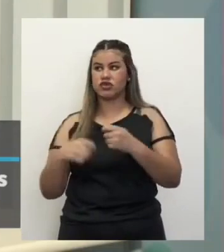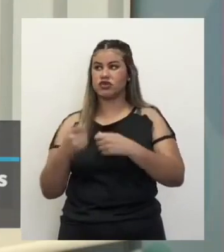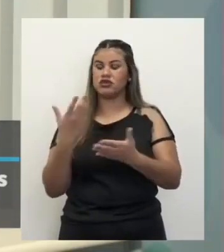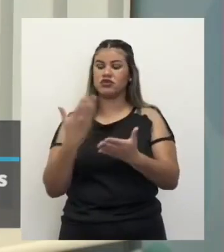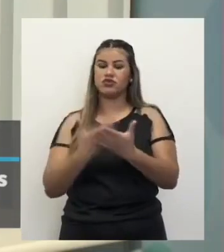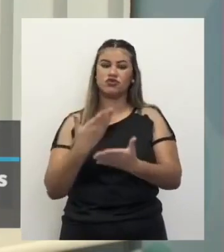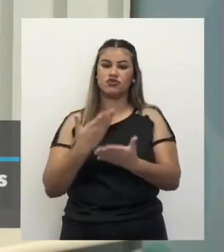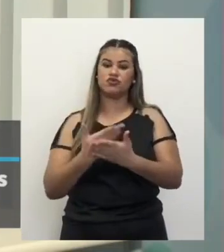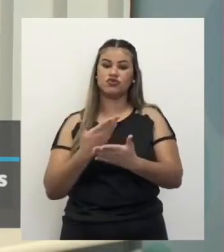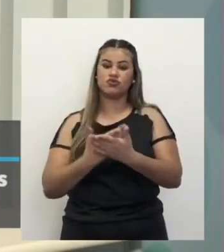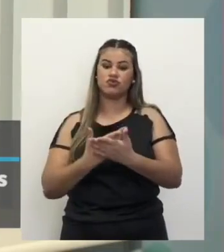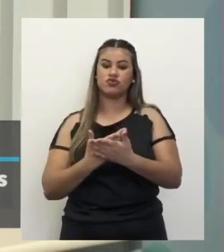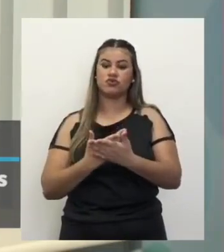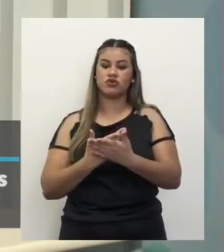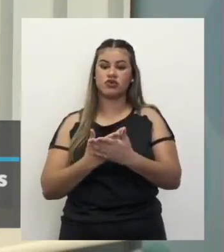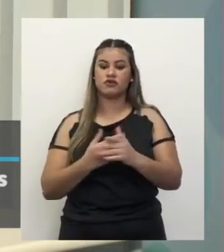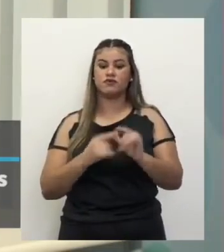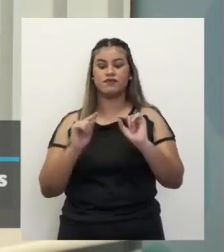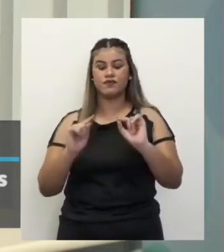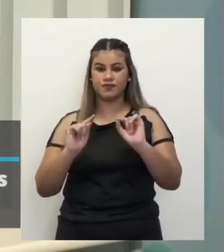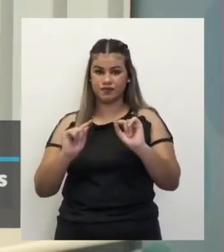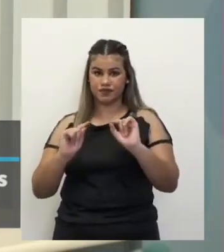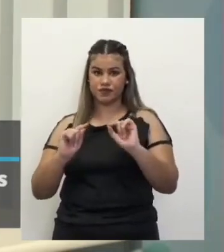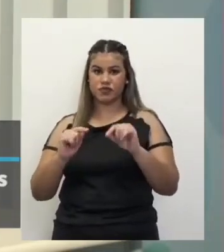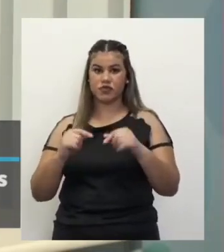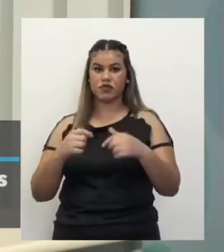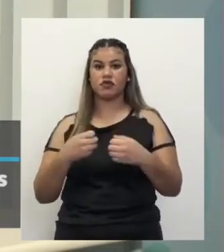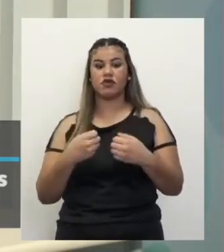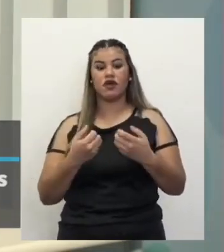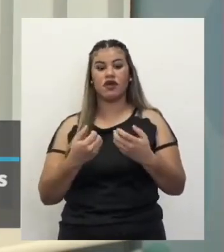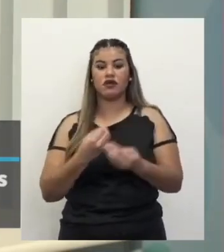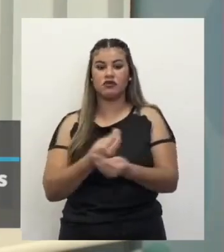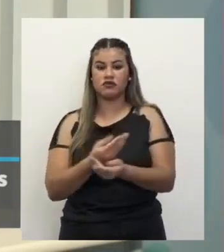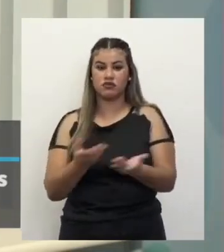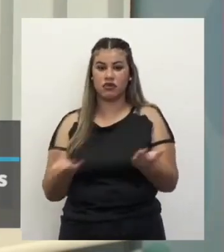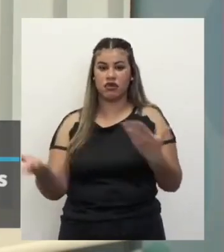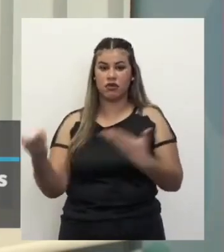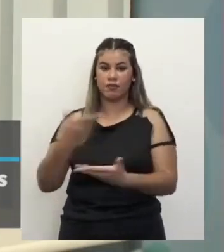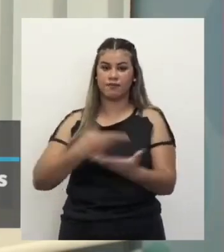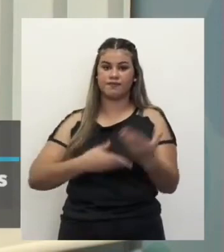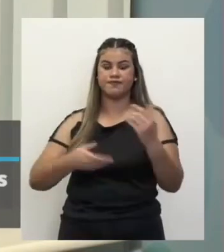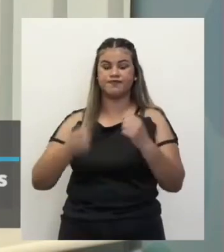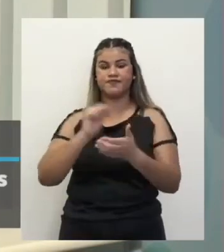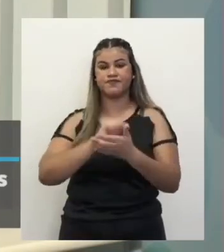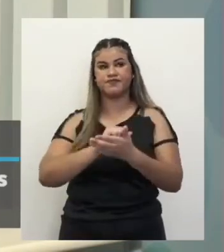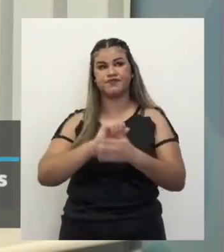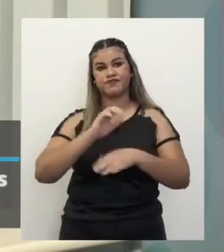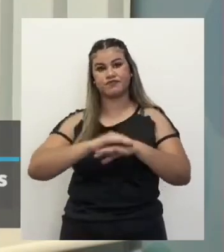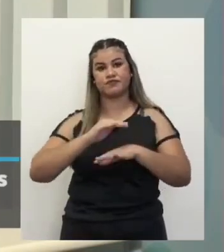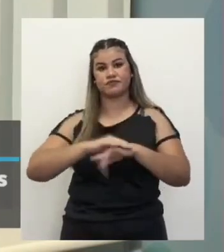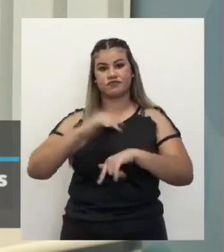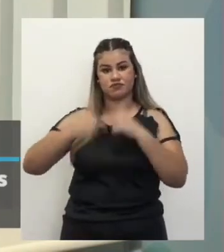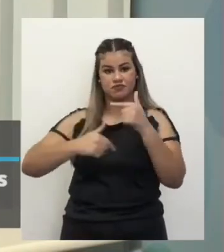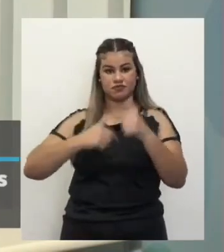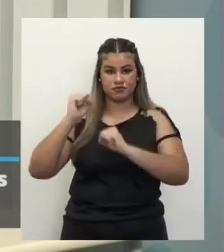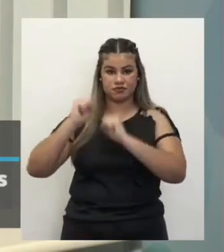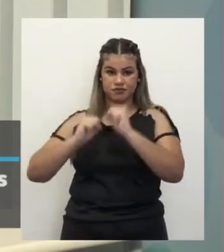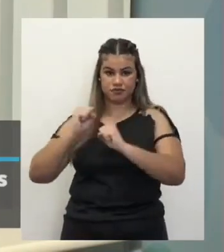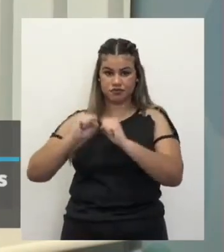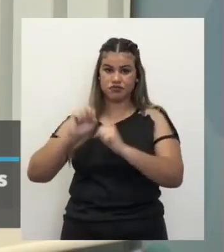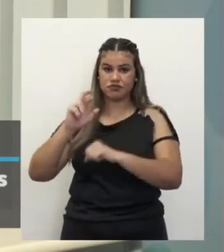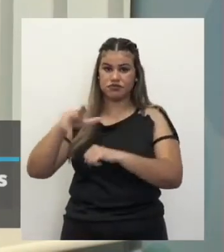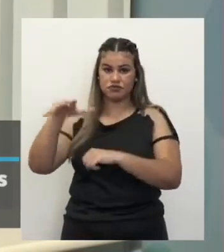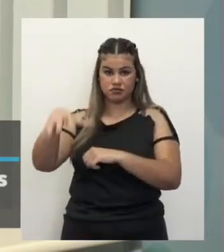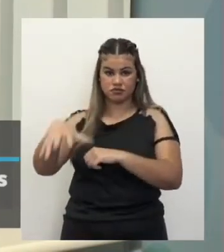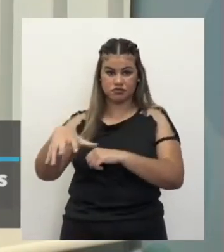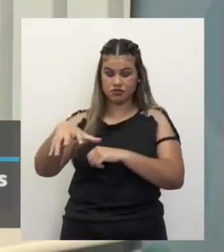essa questão da distribuição e as dinâmicas da atividade industrial num determinado território, né? Então,